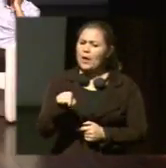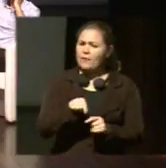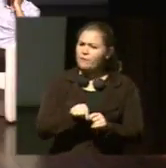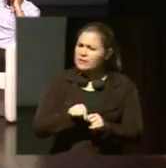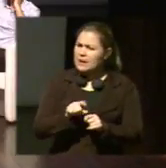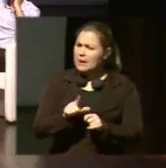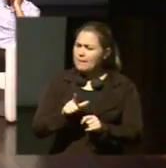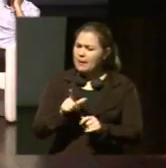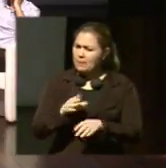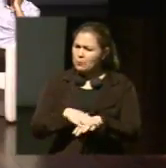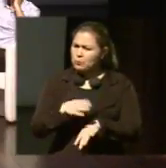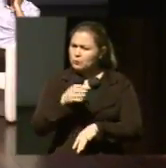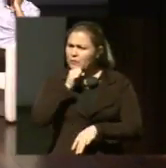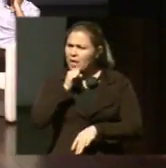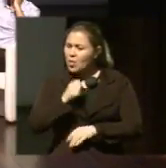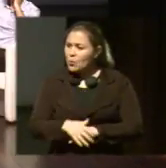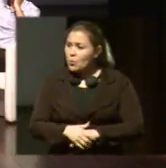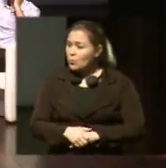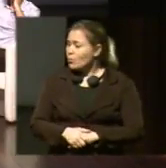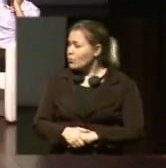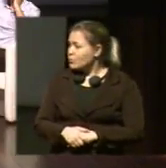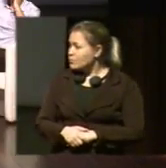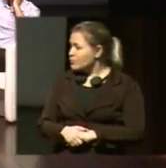tão velho?